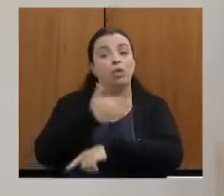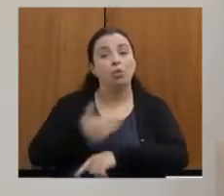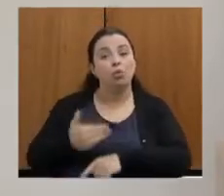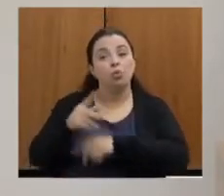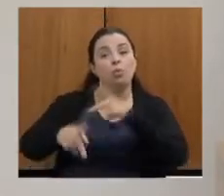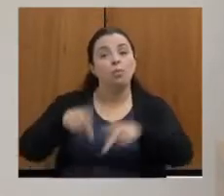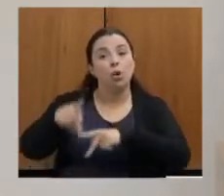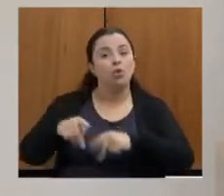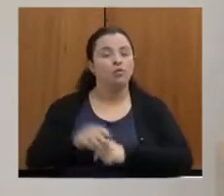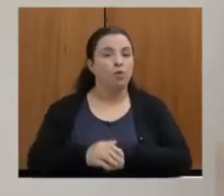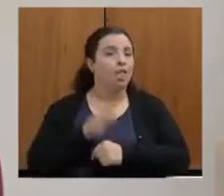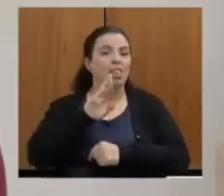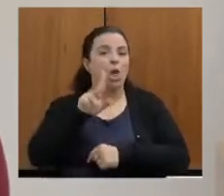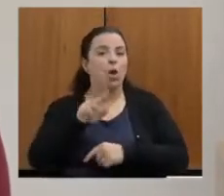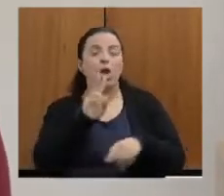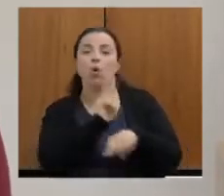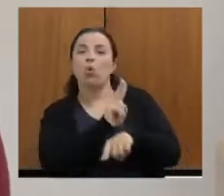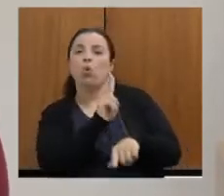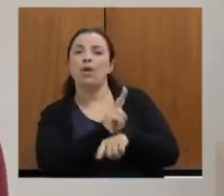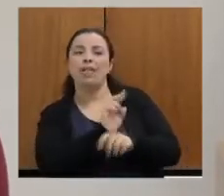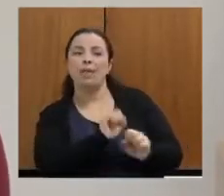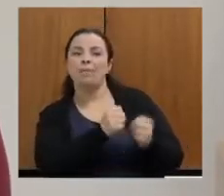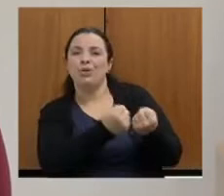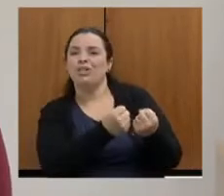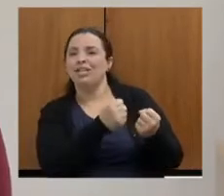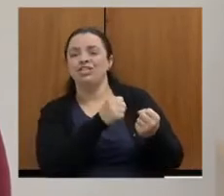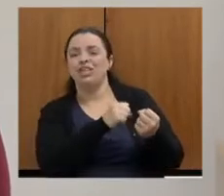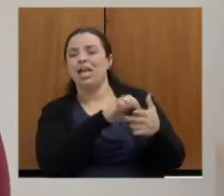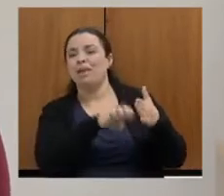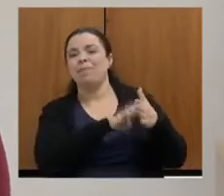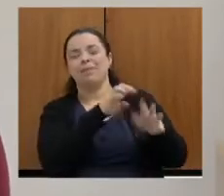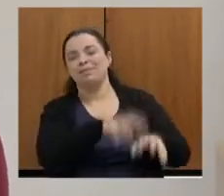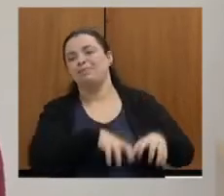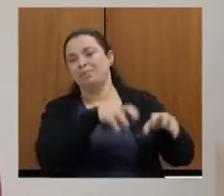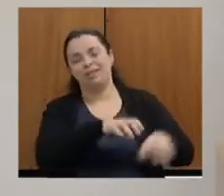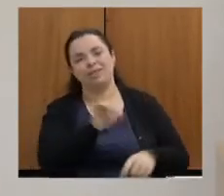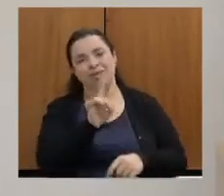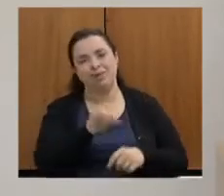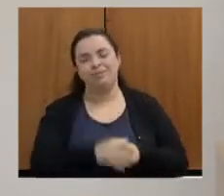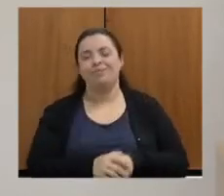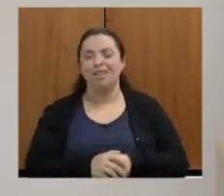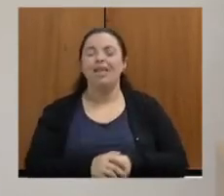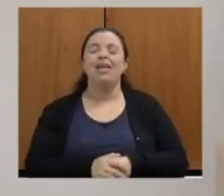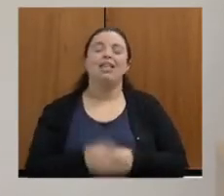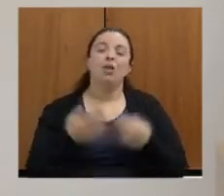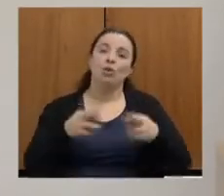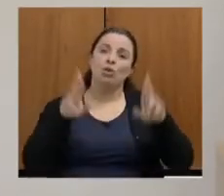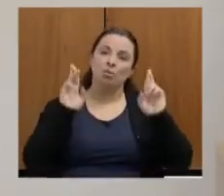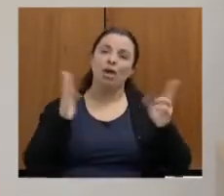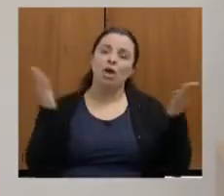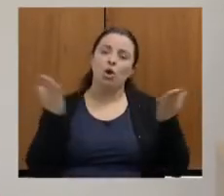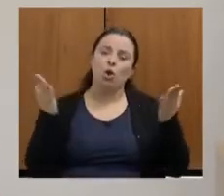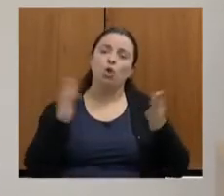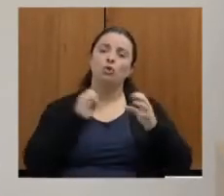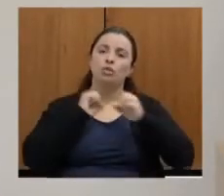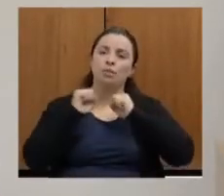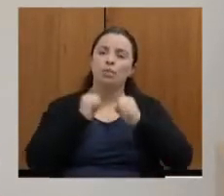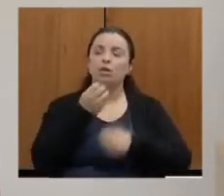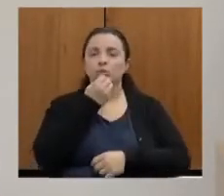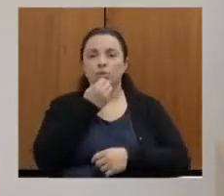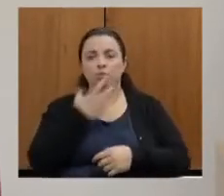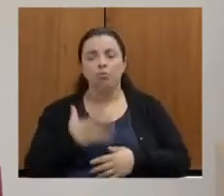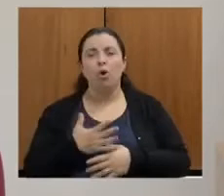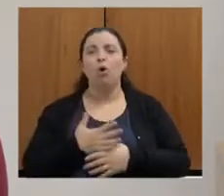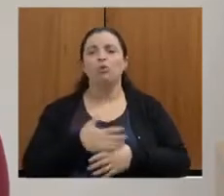mineradoras Então são essas as minhas considerações para que nós tenhamos aí um bom debate ao longo do nosso